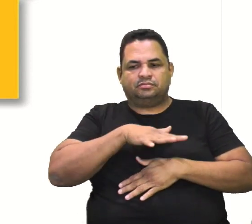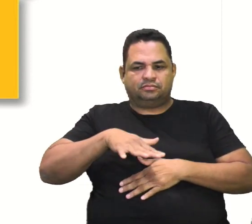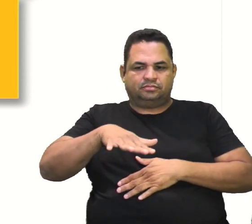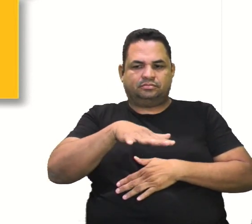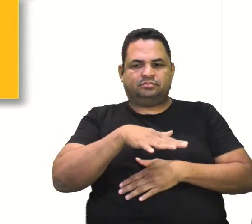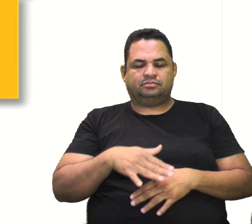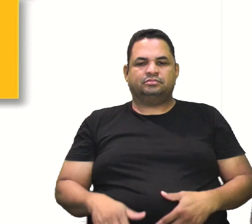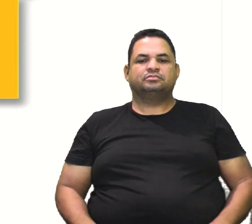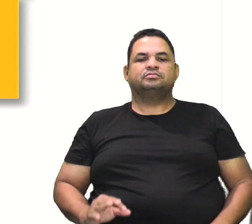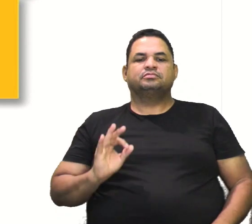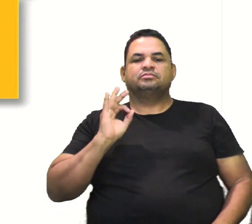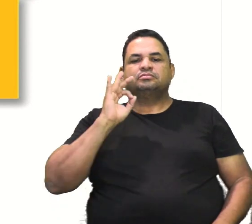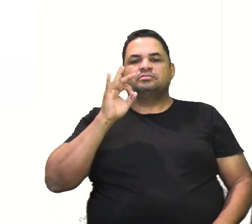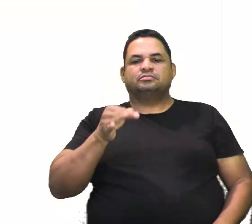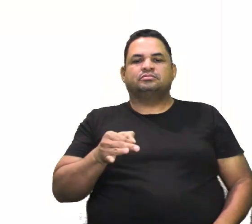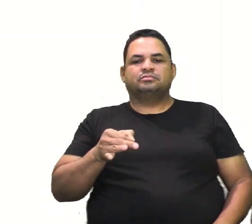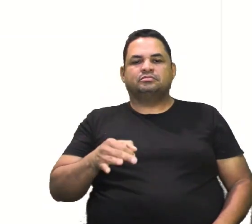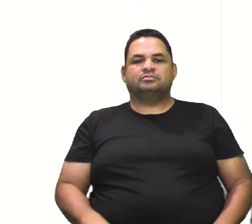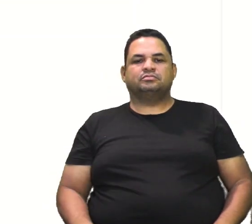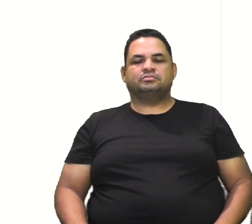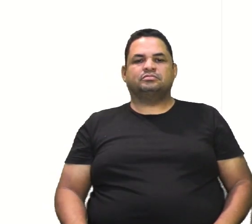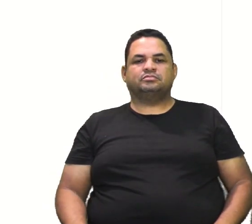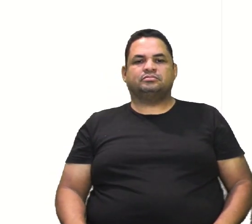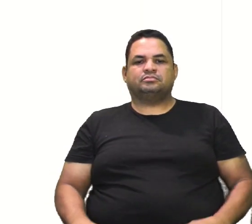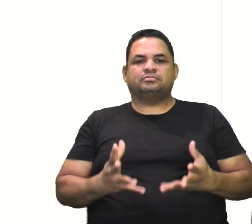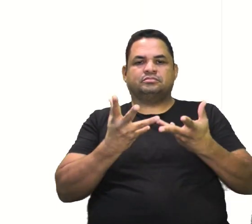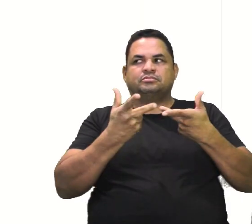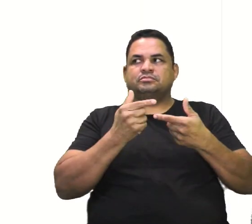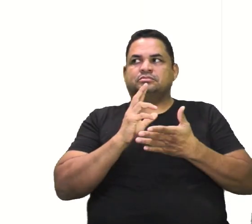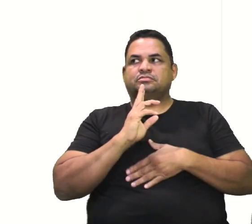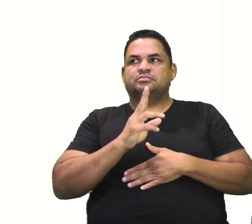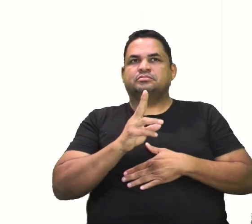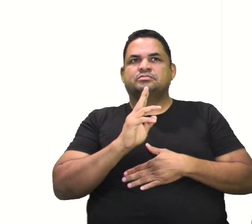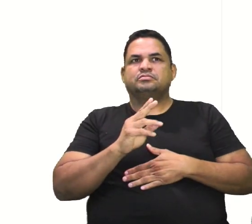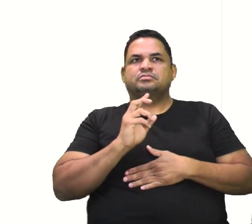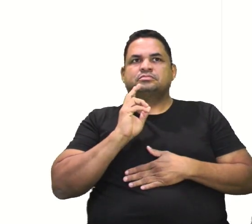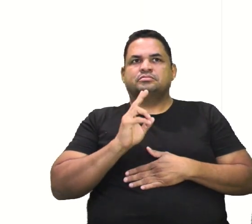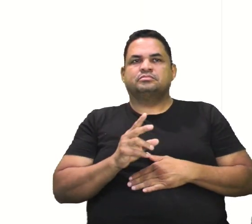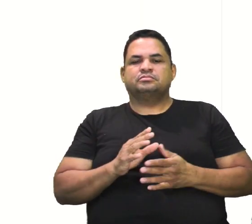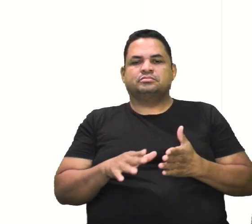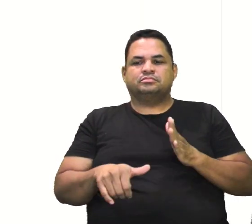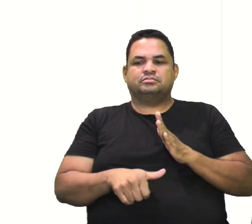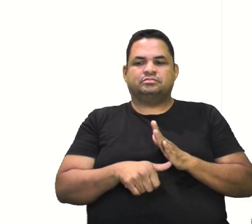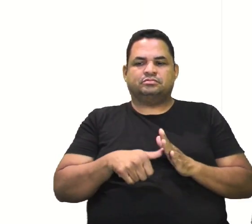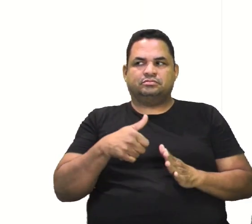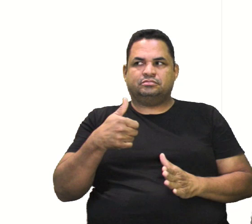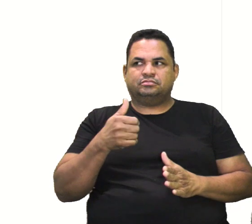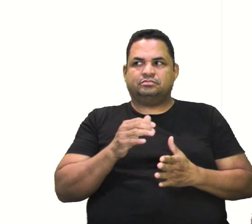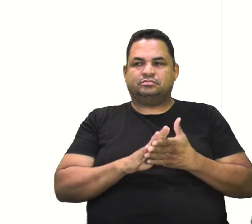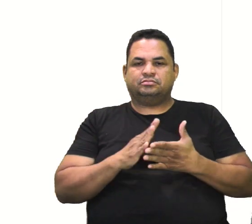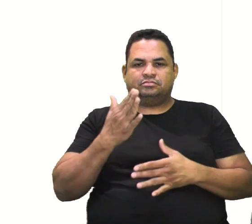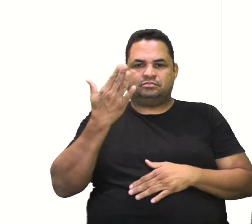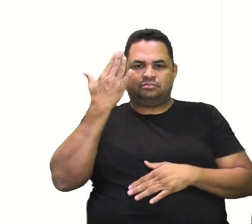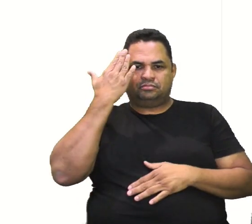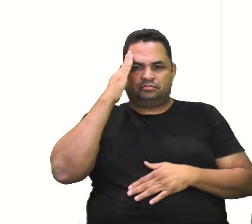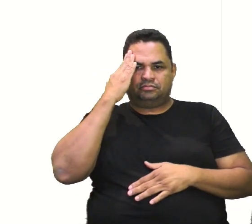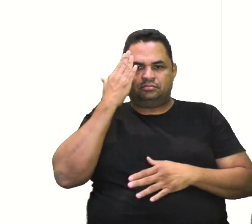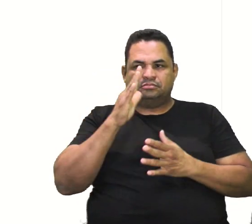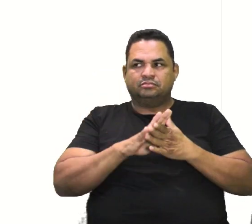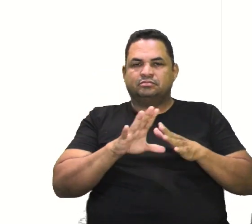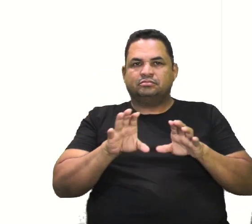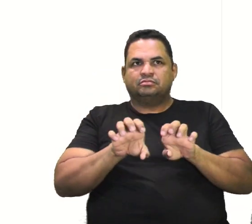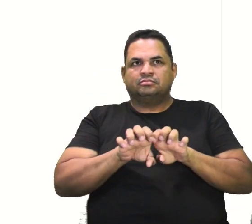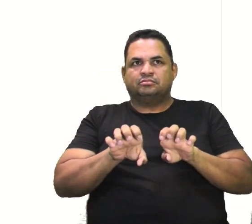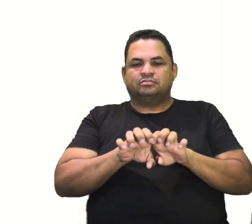geometria plana, certo? Certo. E aí as habilidades continuam as mesmas, né? Porque primeiro a gente vai compreender as